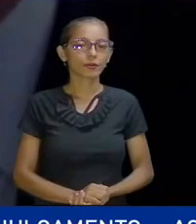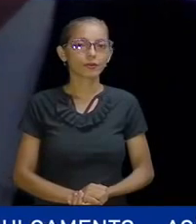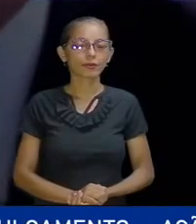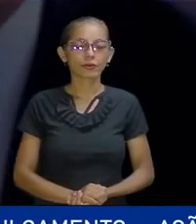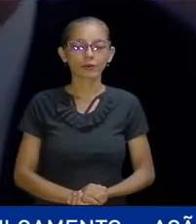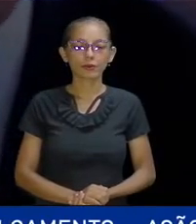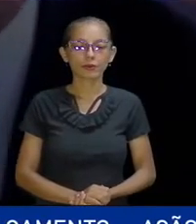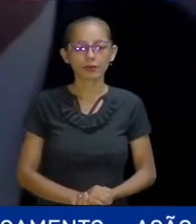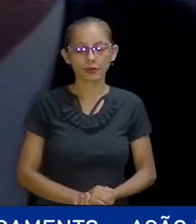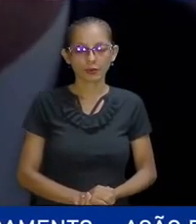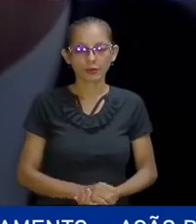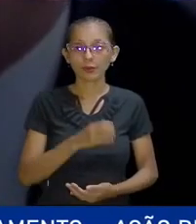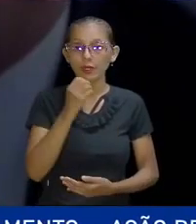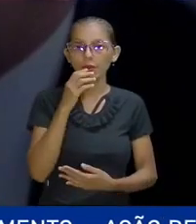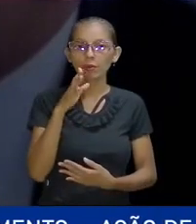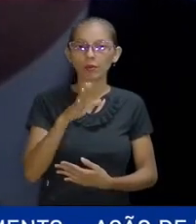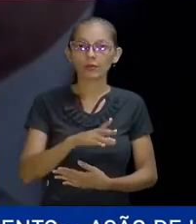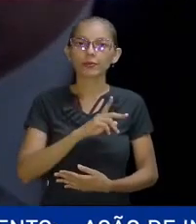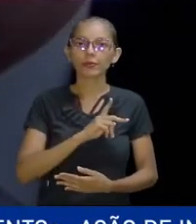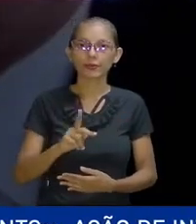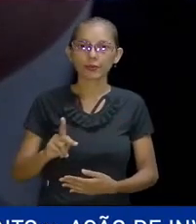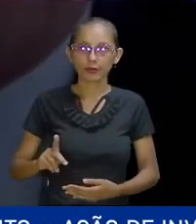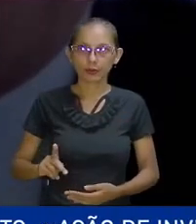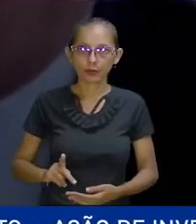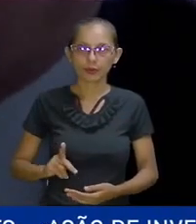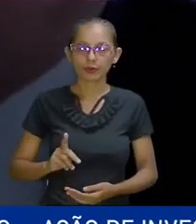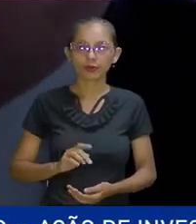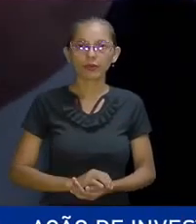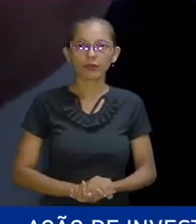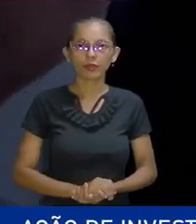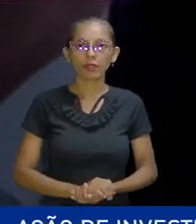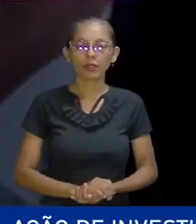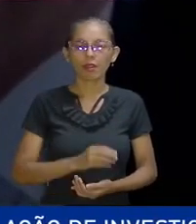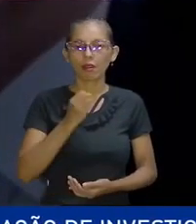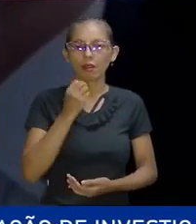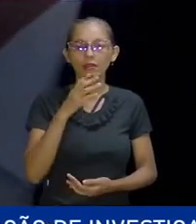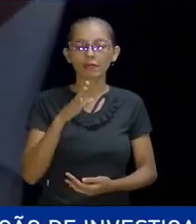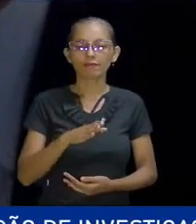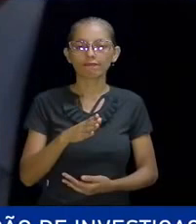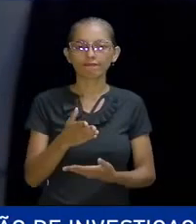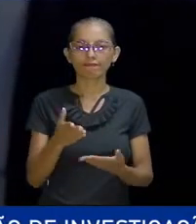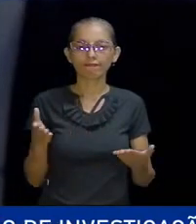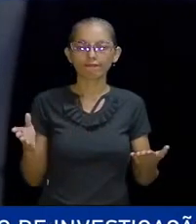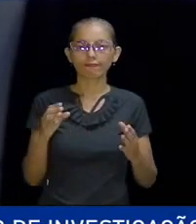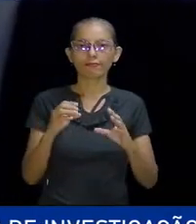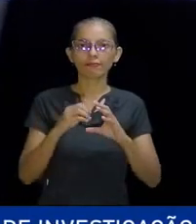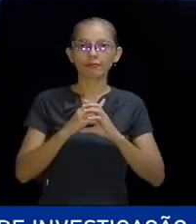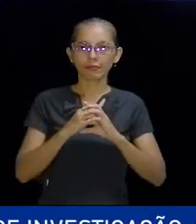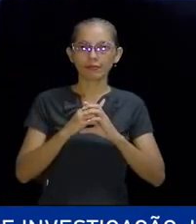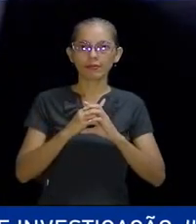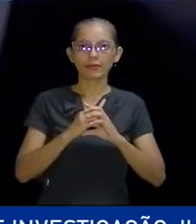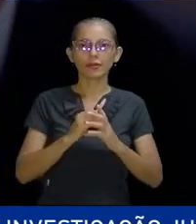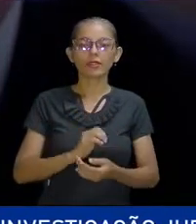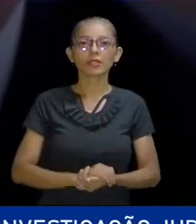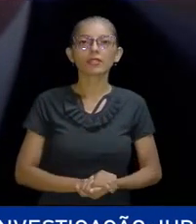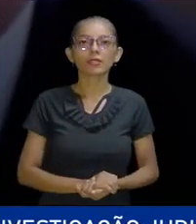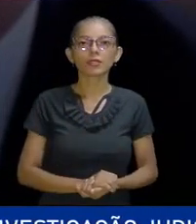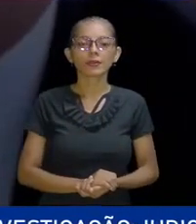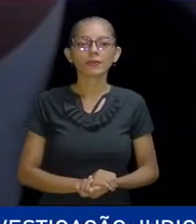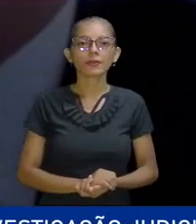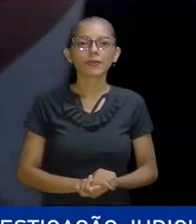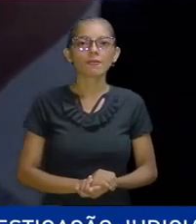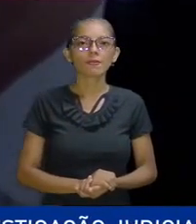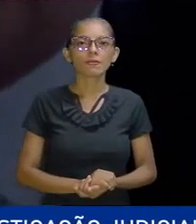Excelentíssimo senhor presidente, esse egrégio TRE do Amapá, excelentíssimo senhor